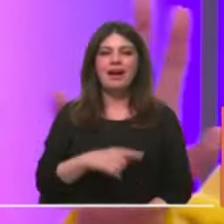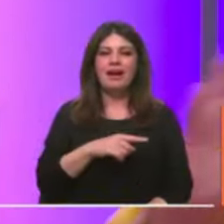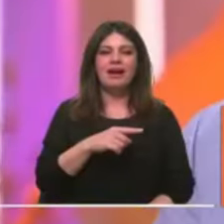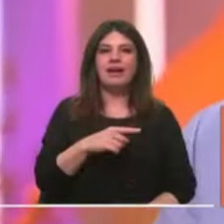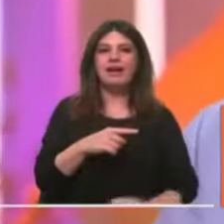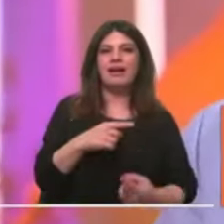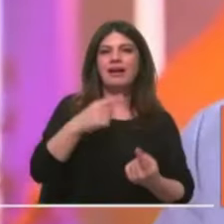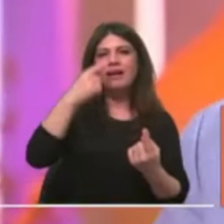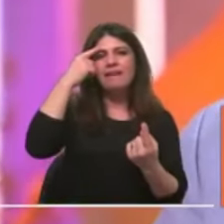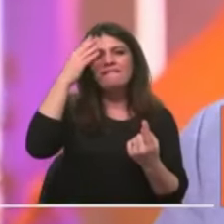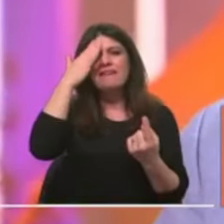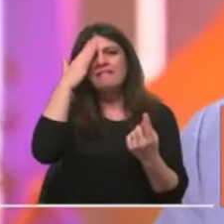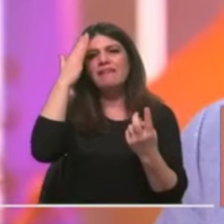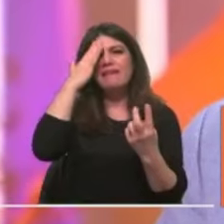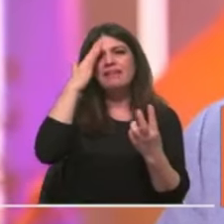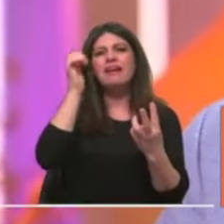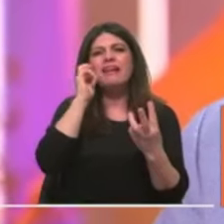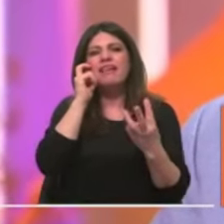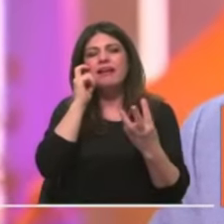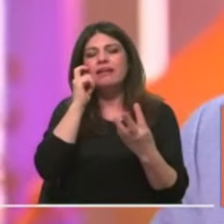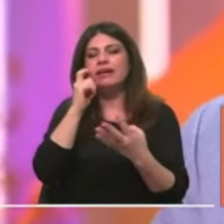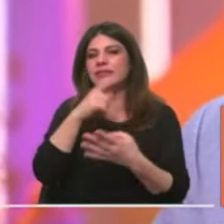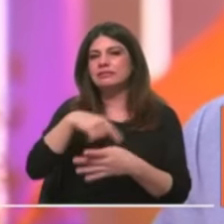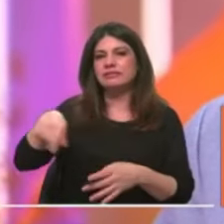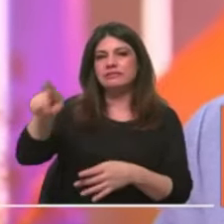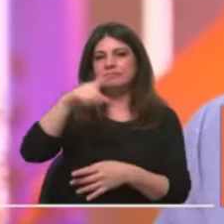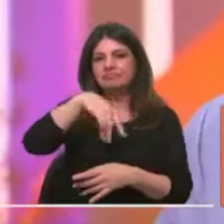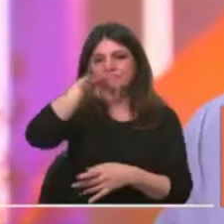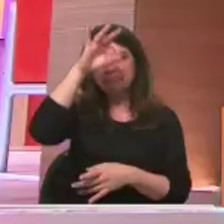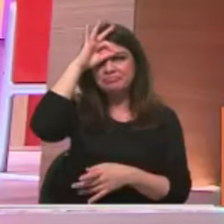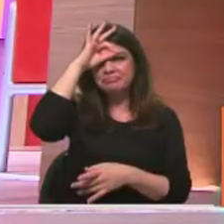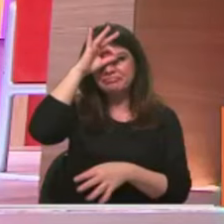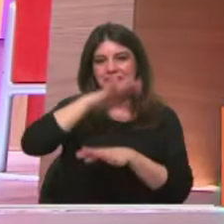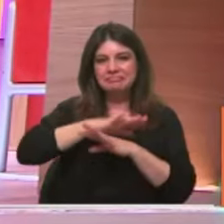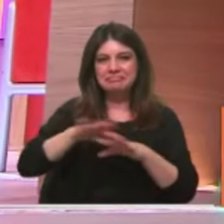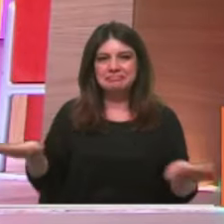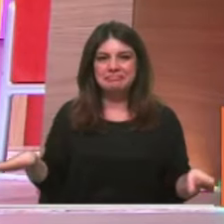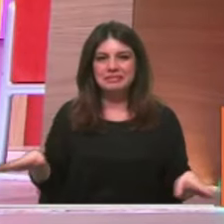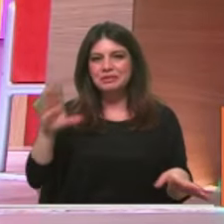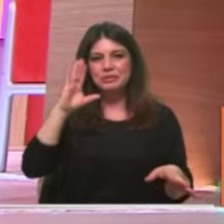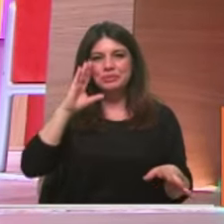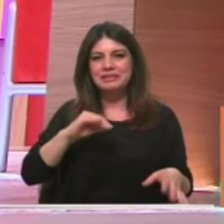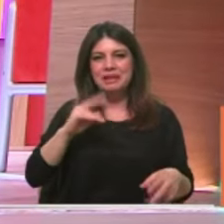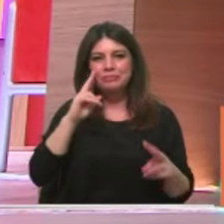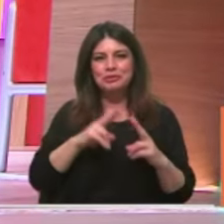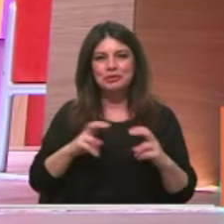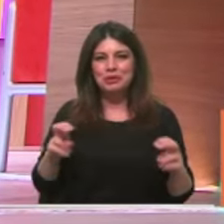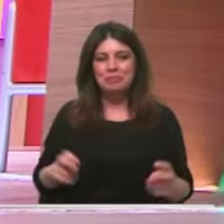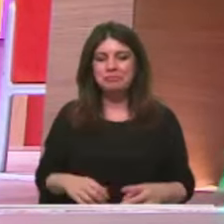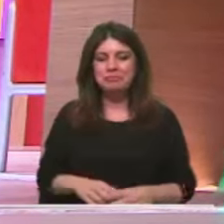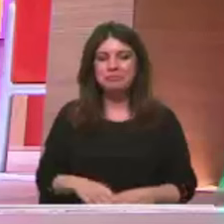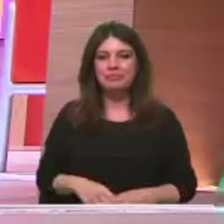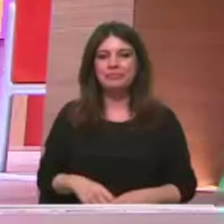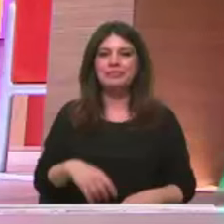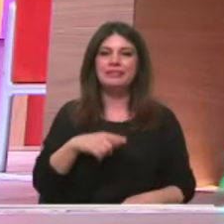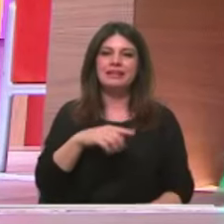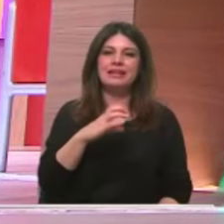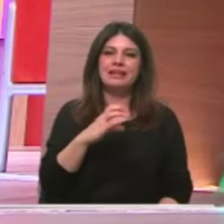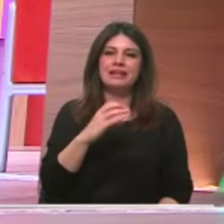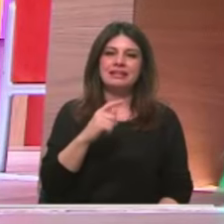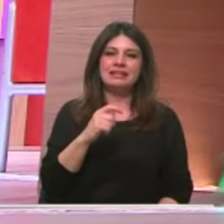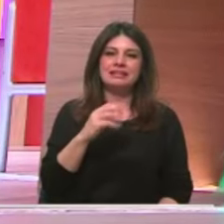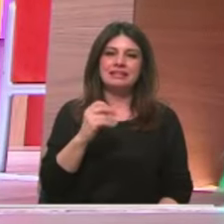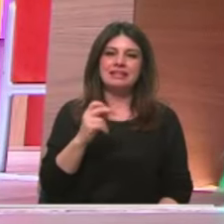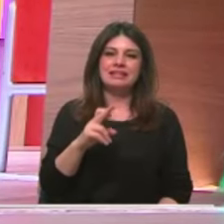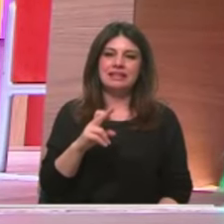toa. Eles não faziam a mais pequena ideia. Houve ali uma altura, quando o César andou ali a rondar os... Sim, ele